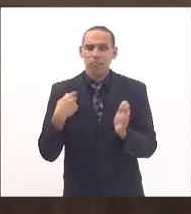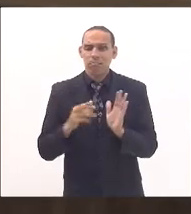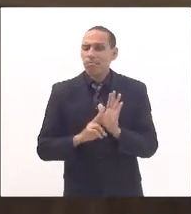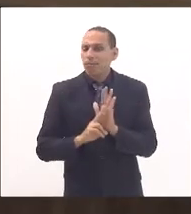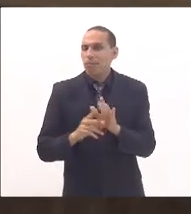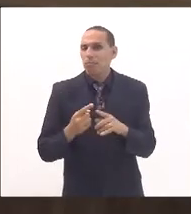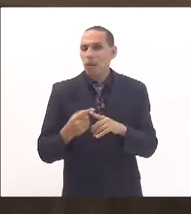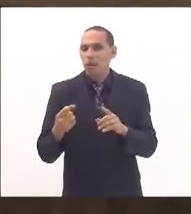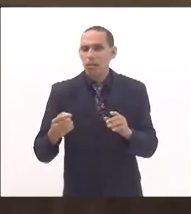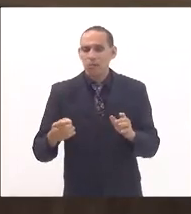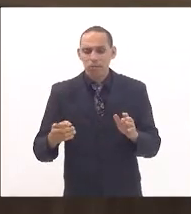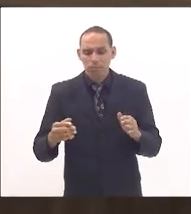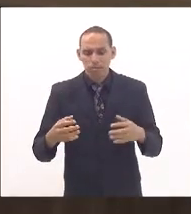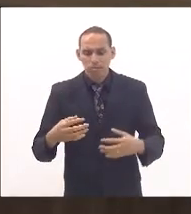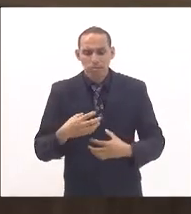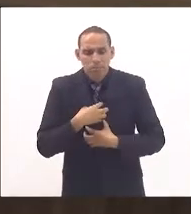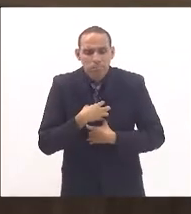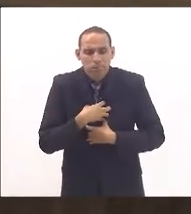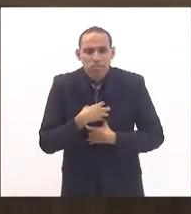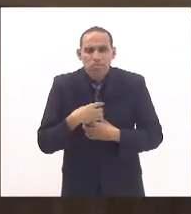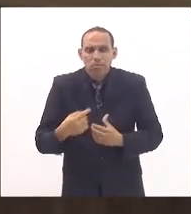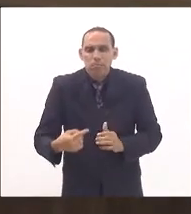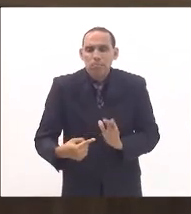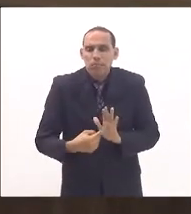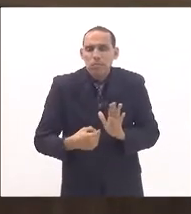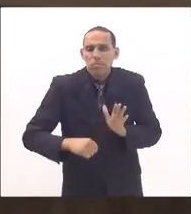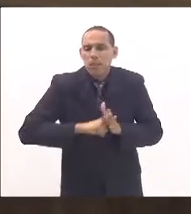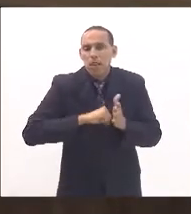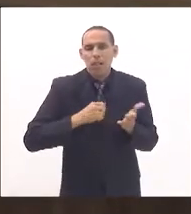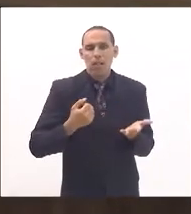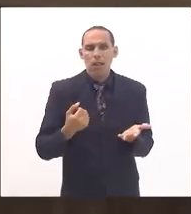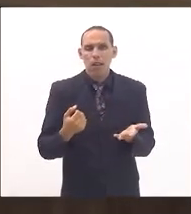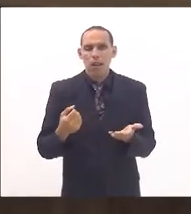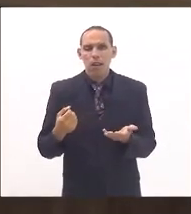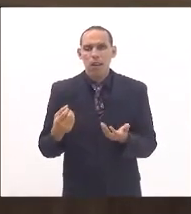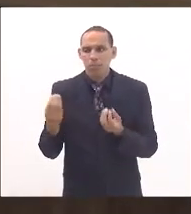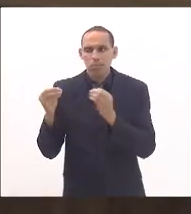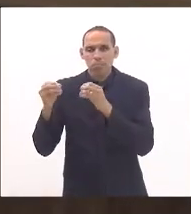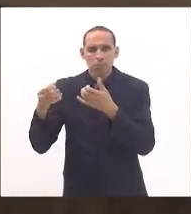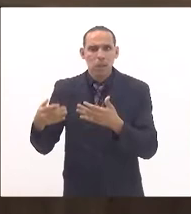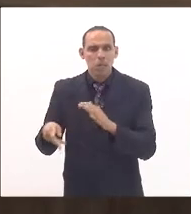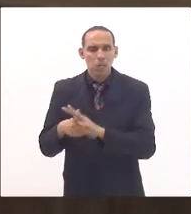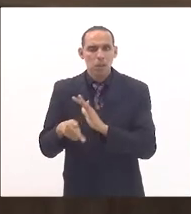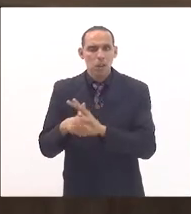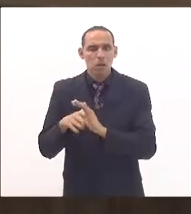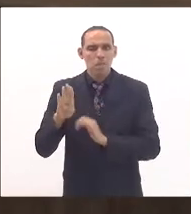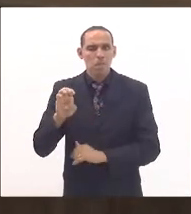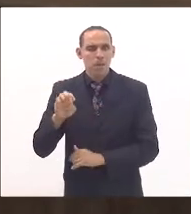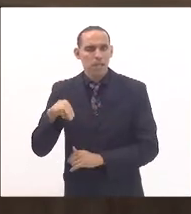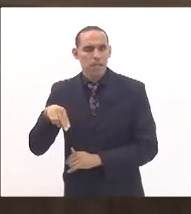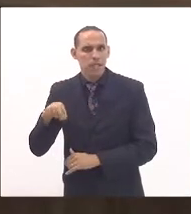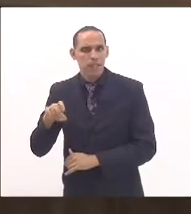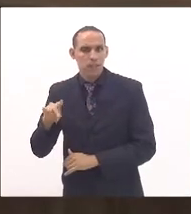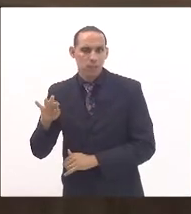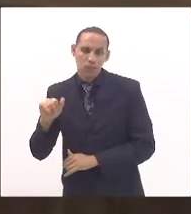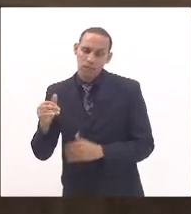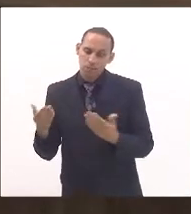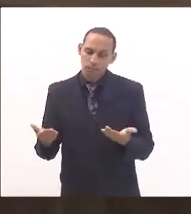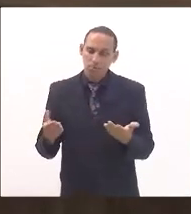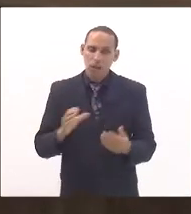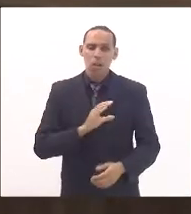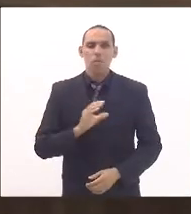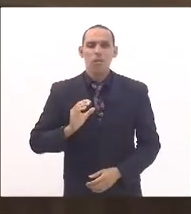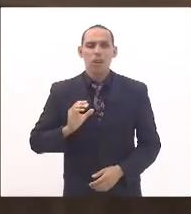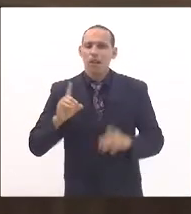bastante essa postagem da deputada federal Benedita. Então, referente a isso, é obviamente que para essa Comissão de